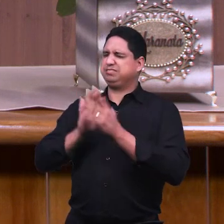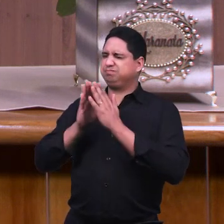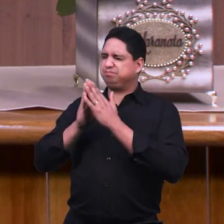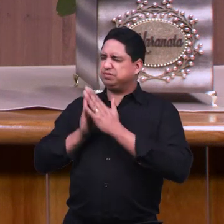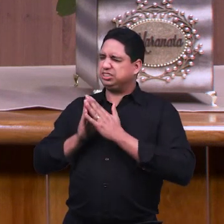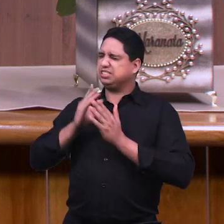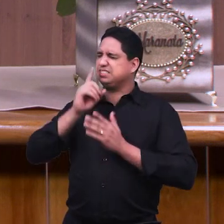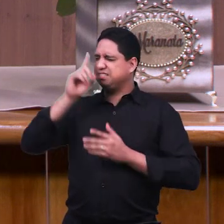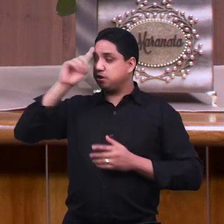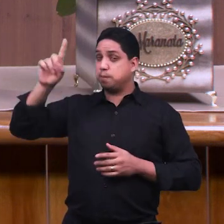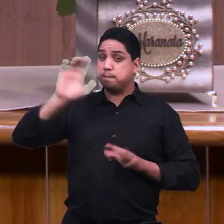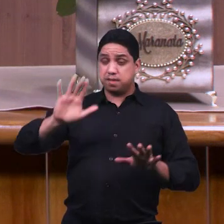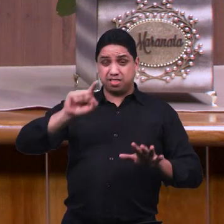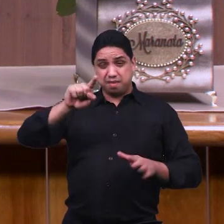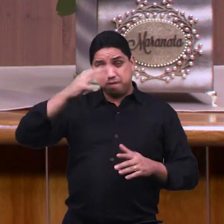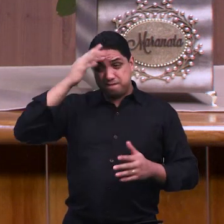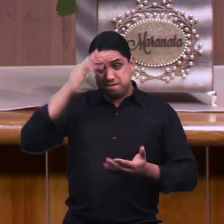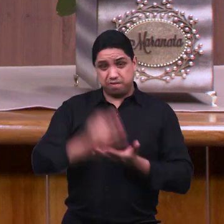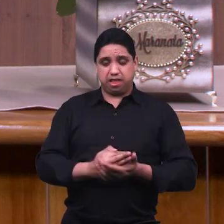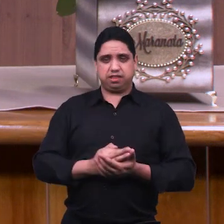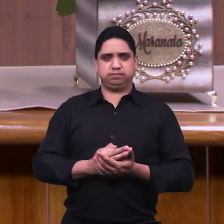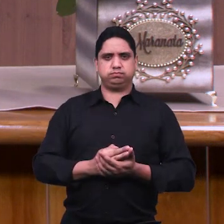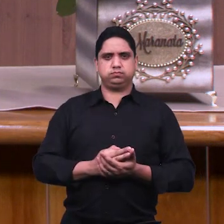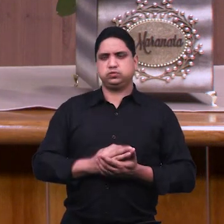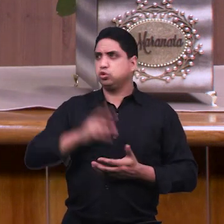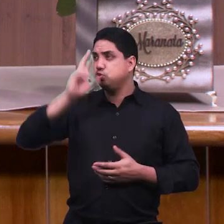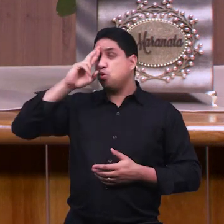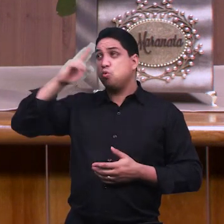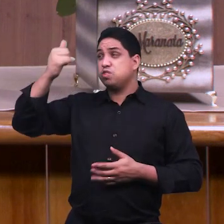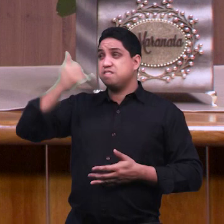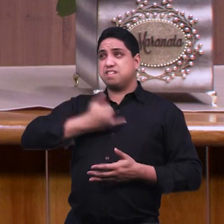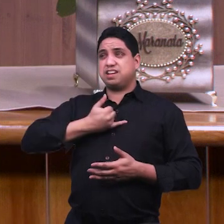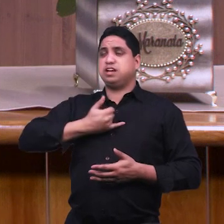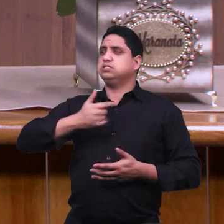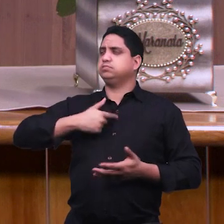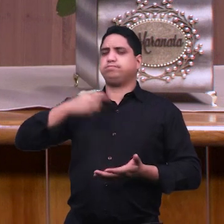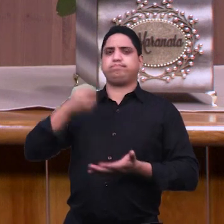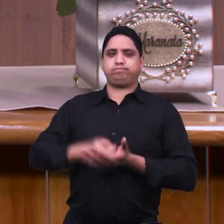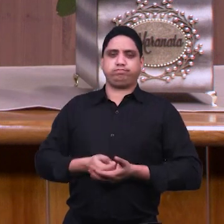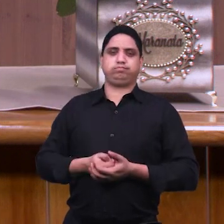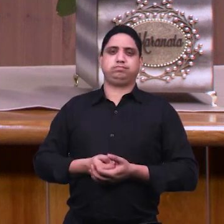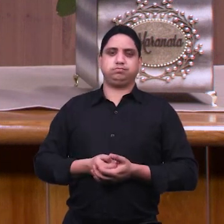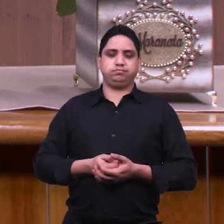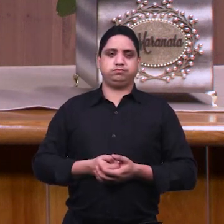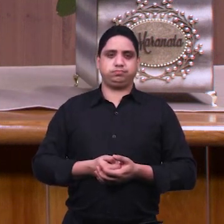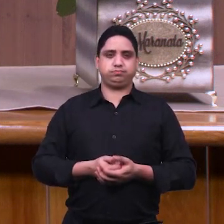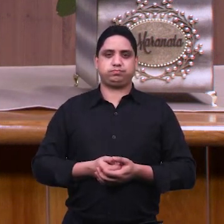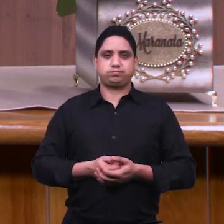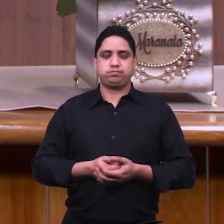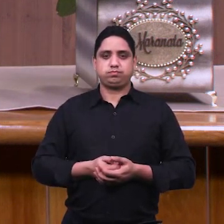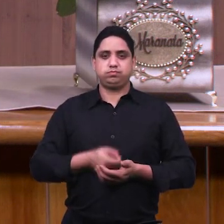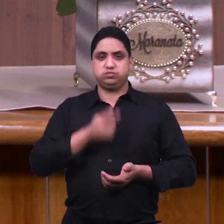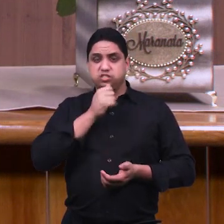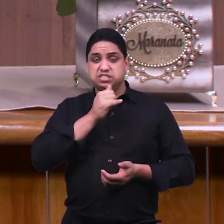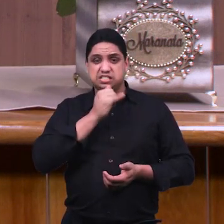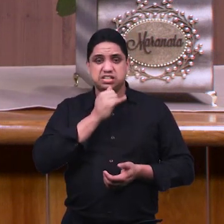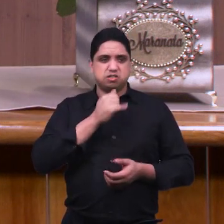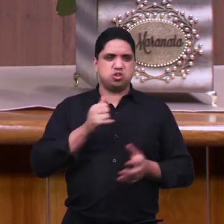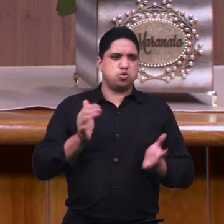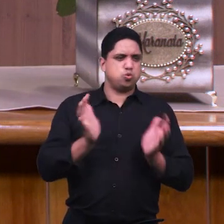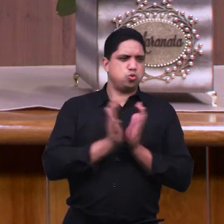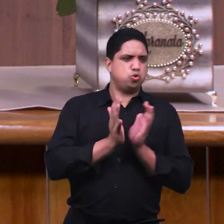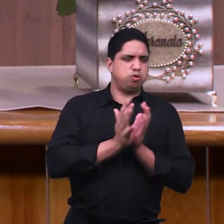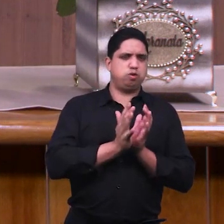fé. Fala, Senhor, o que tu falares, eu farei. Você vai fazer uma consulta coletiva, está num grupo de